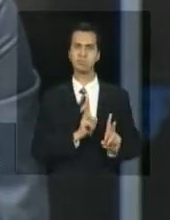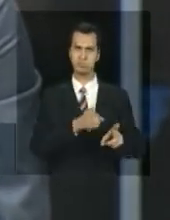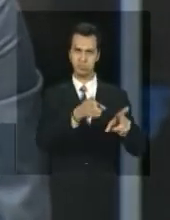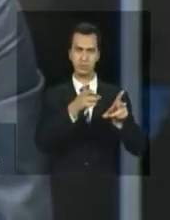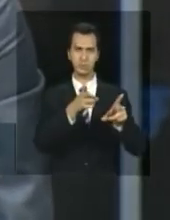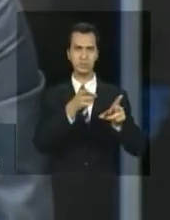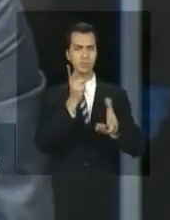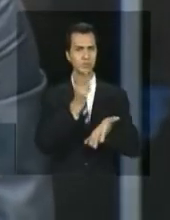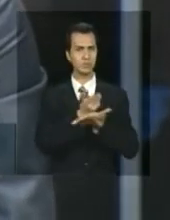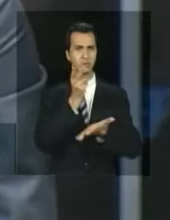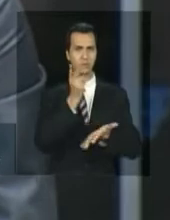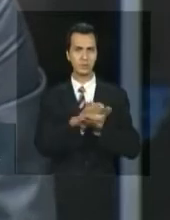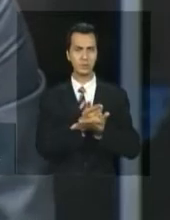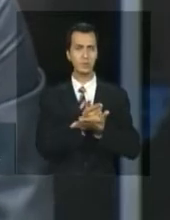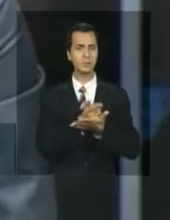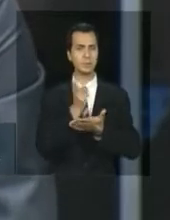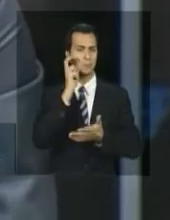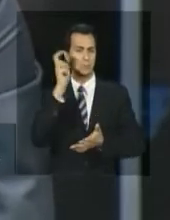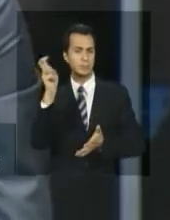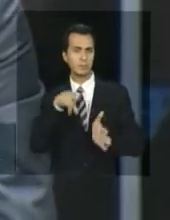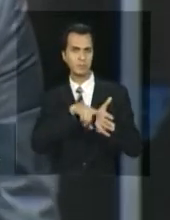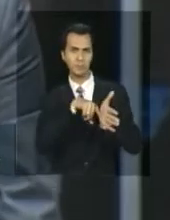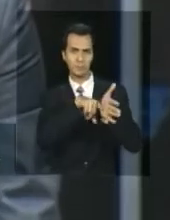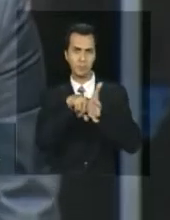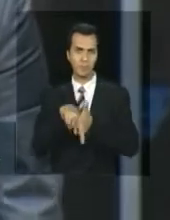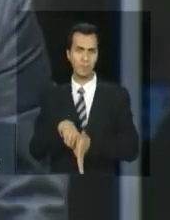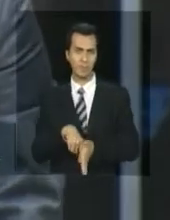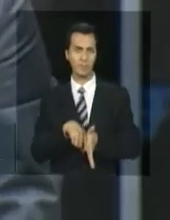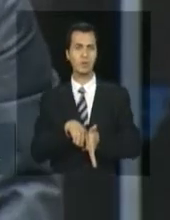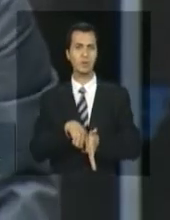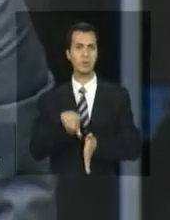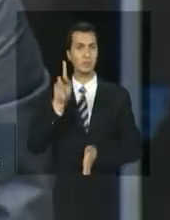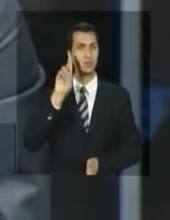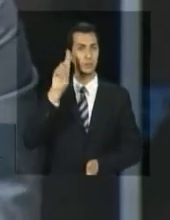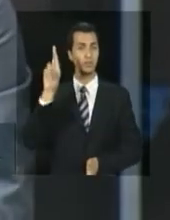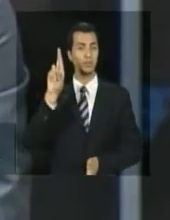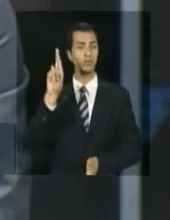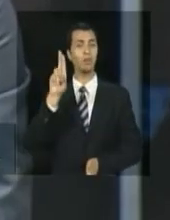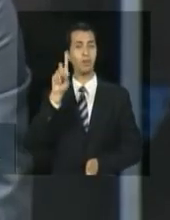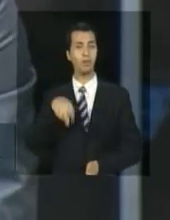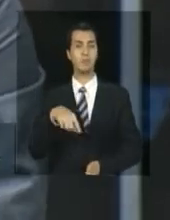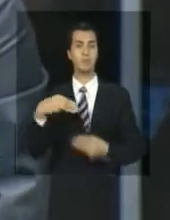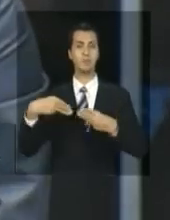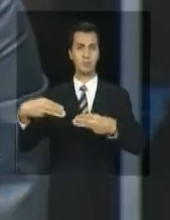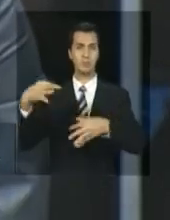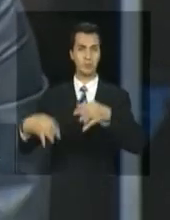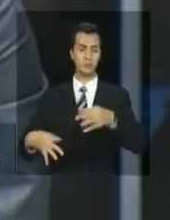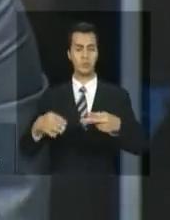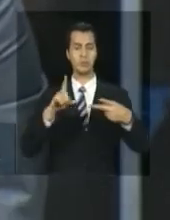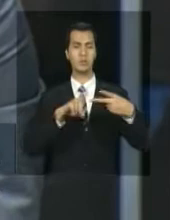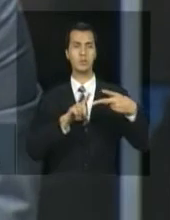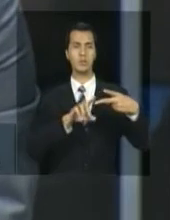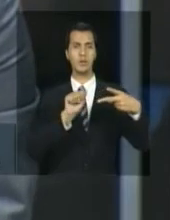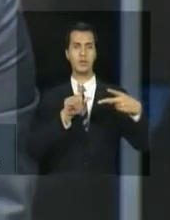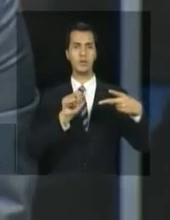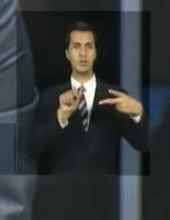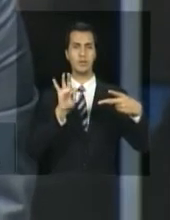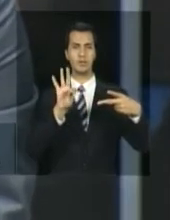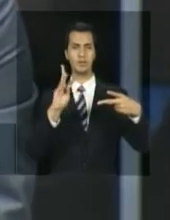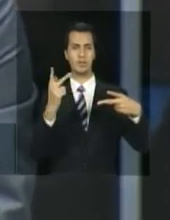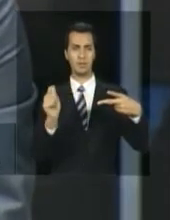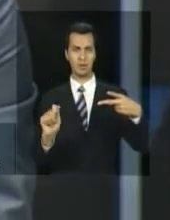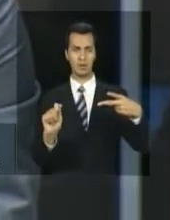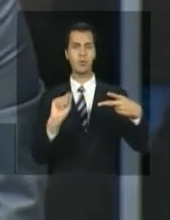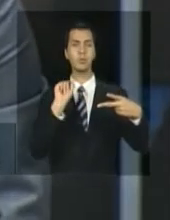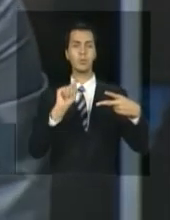com ênfase em operações de inteligência, sob o comando do Ministério da Justiça, e a Ágata, com